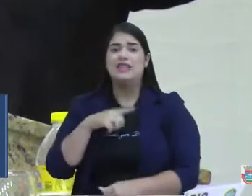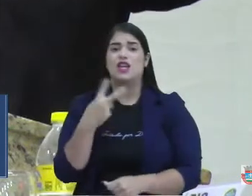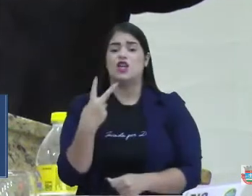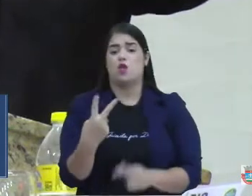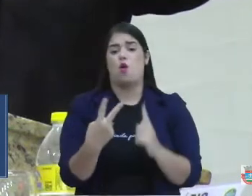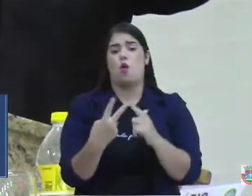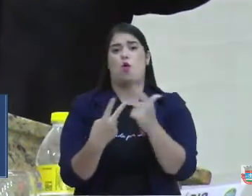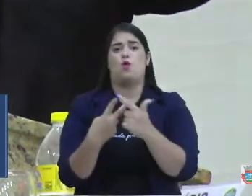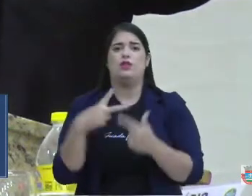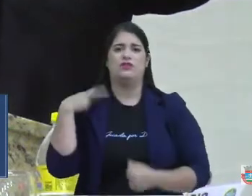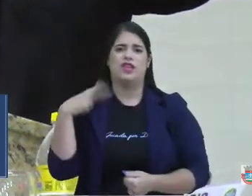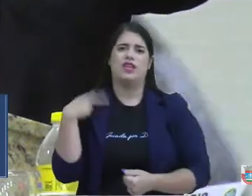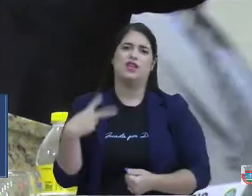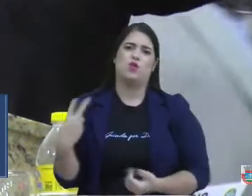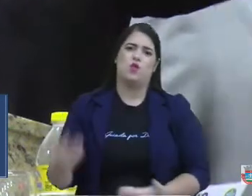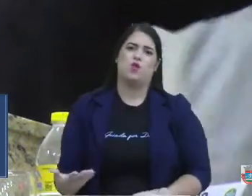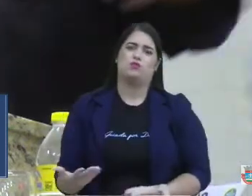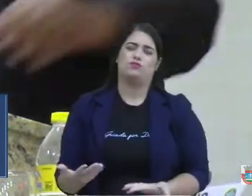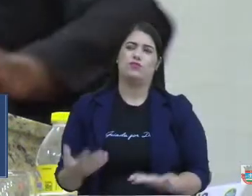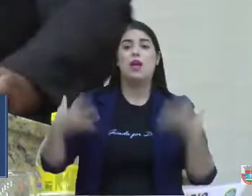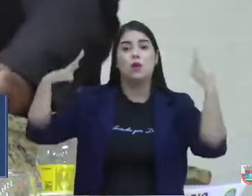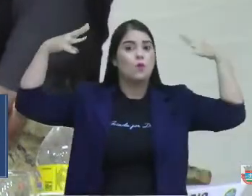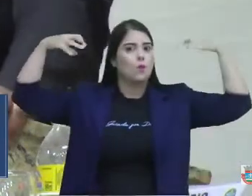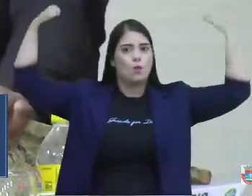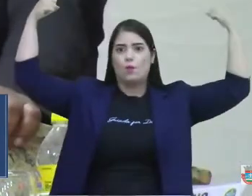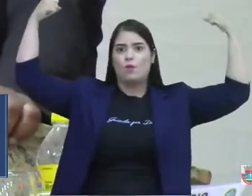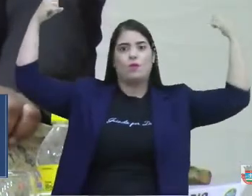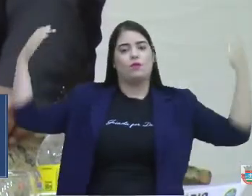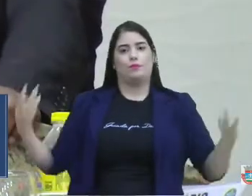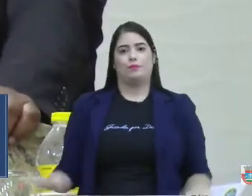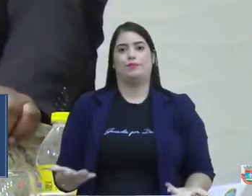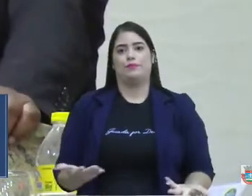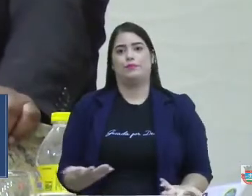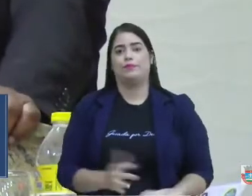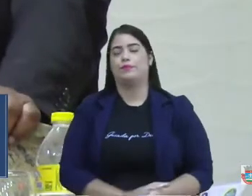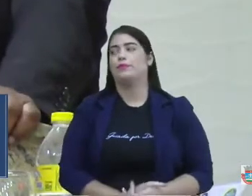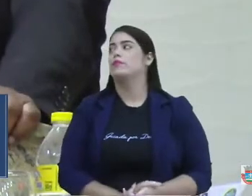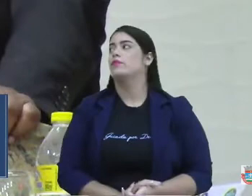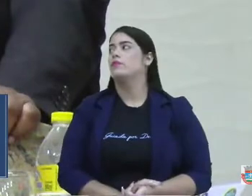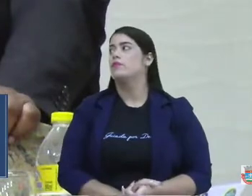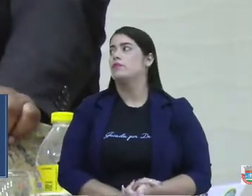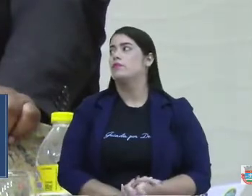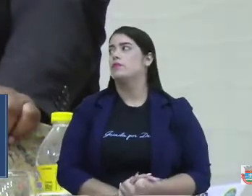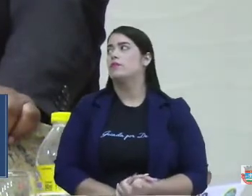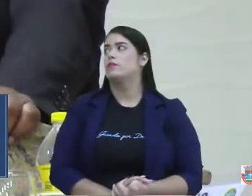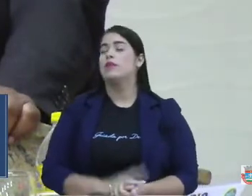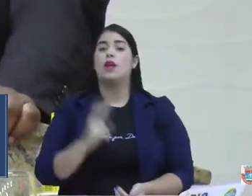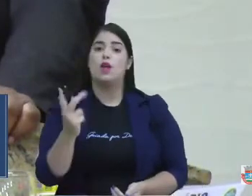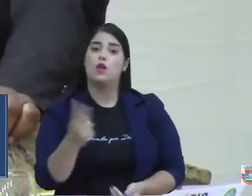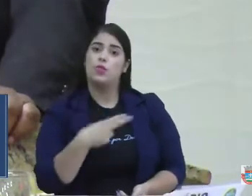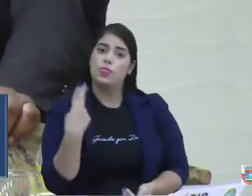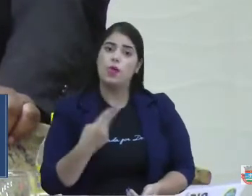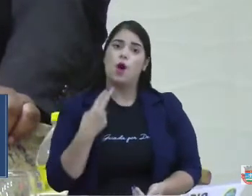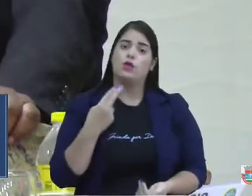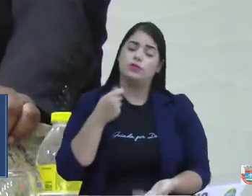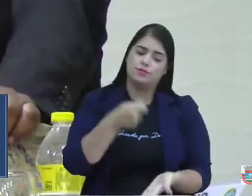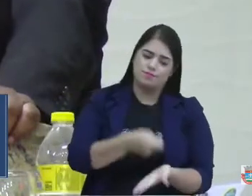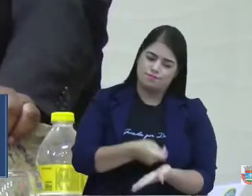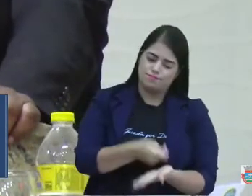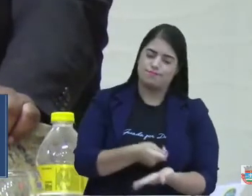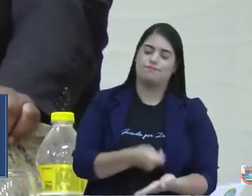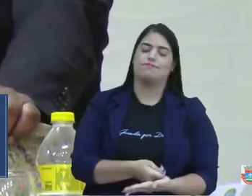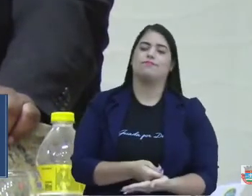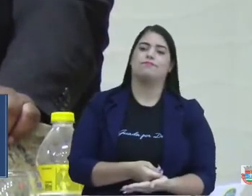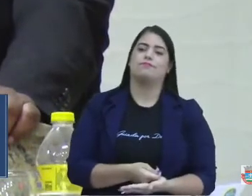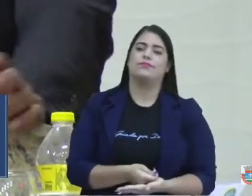dessa? Mas não depende de nós. Nós fazemos a cobrança. Agora,